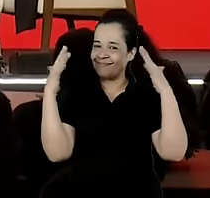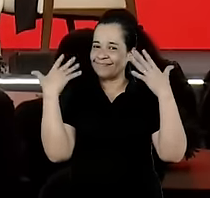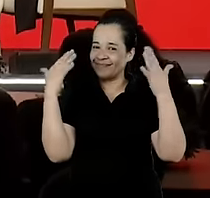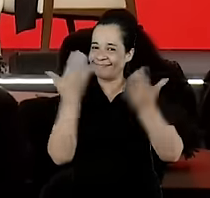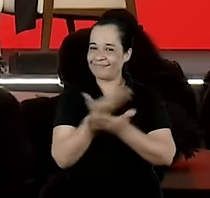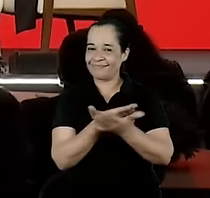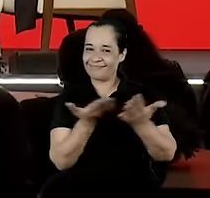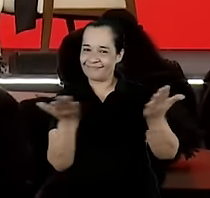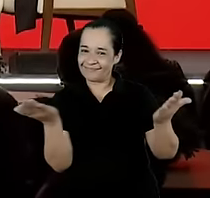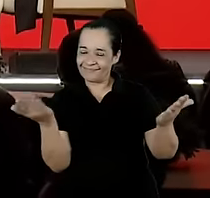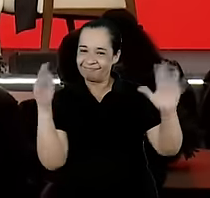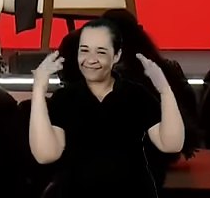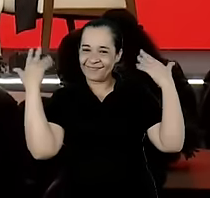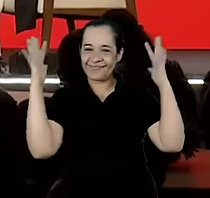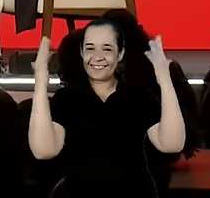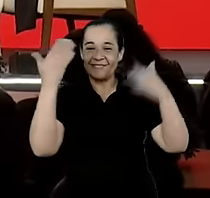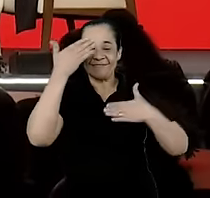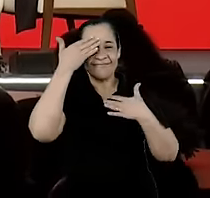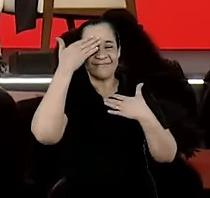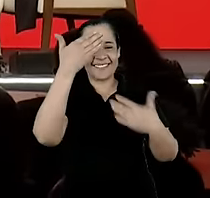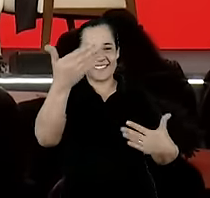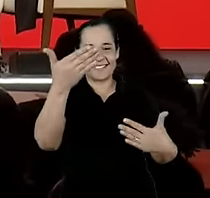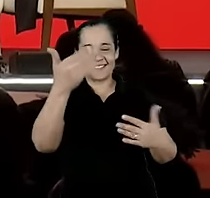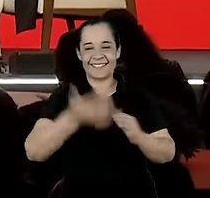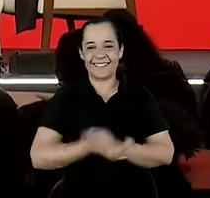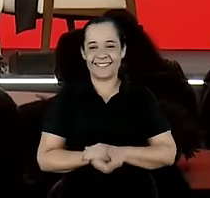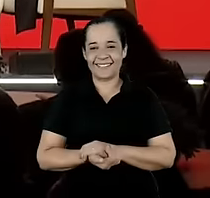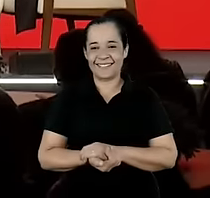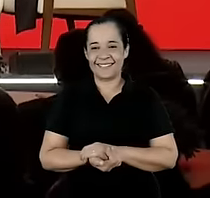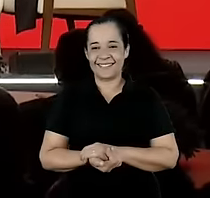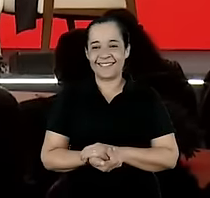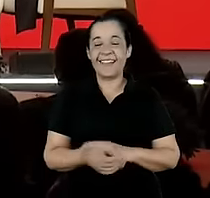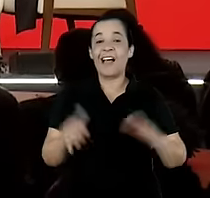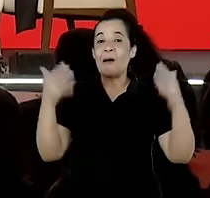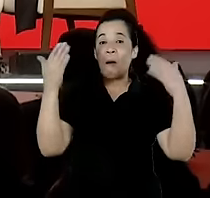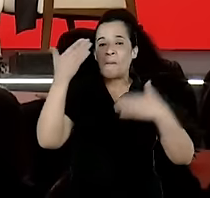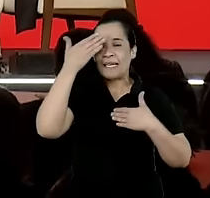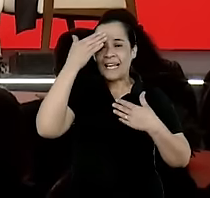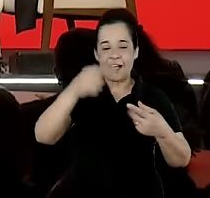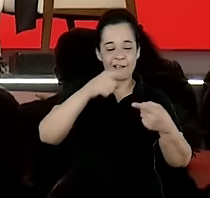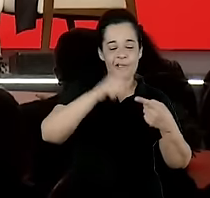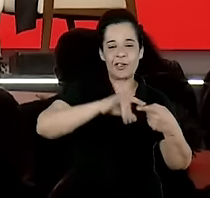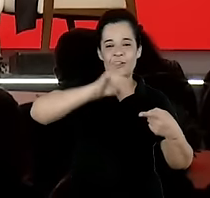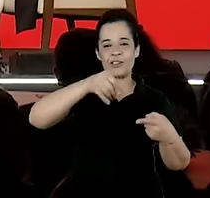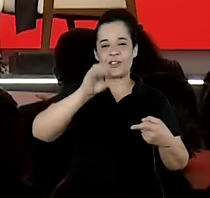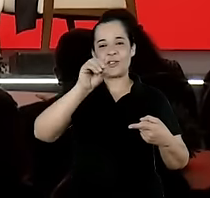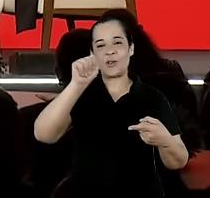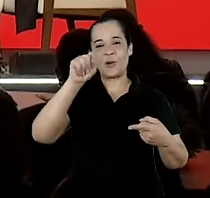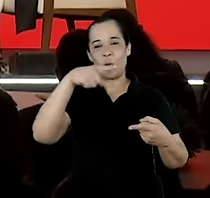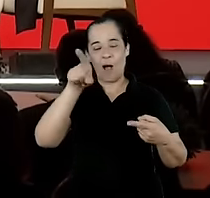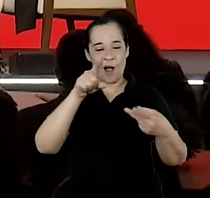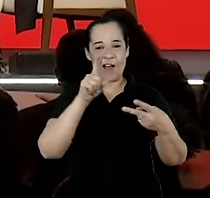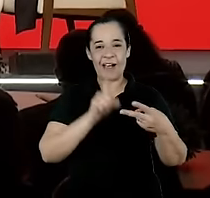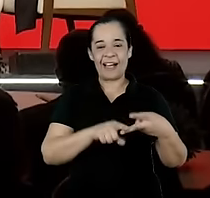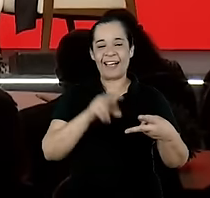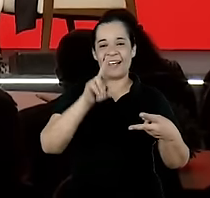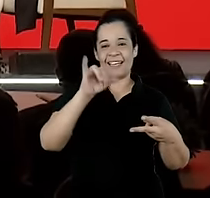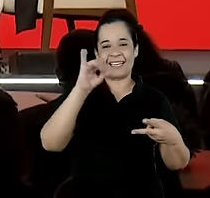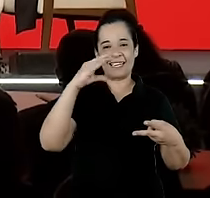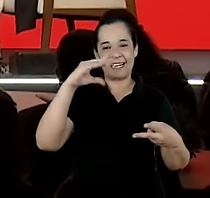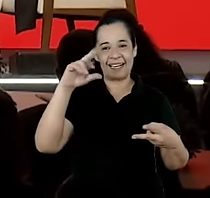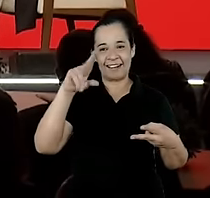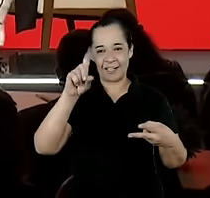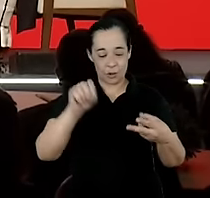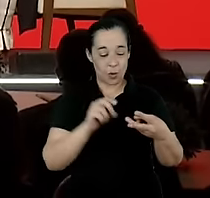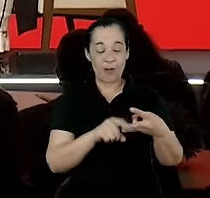painelistas obrigada obrigada João Pedro Marcos Ricardo Fernando de verdade bom mais uma vez obrigada